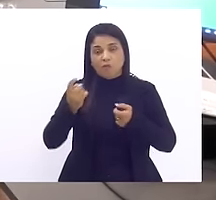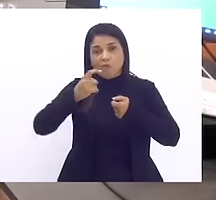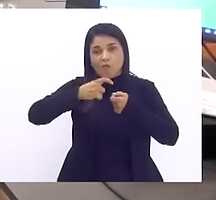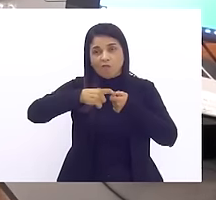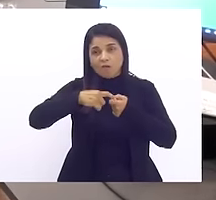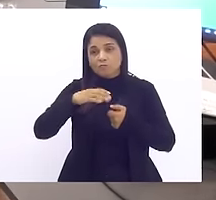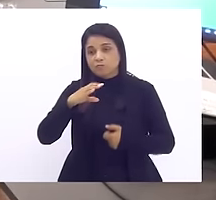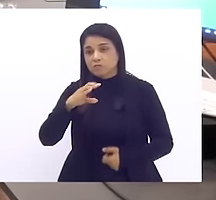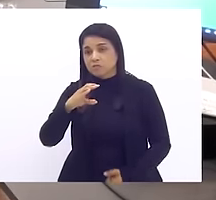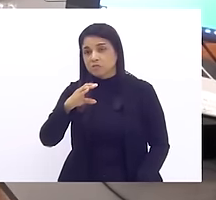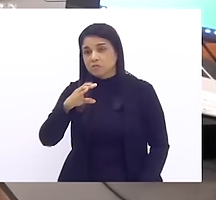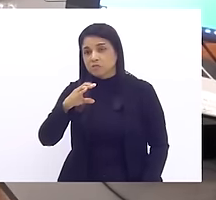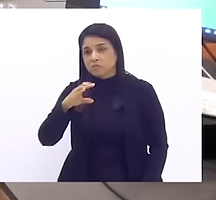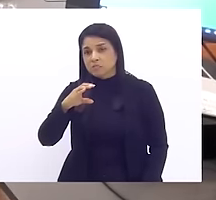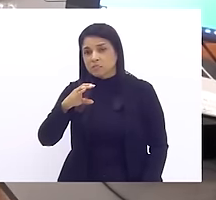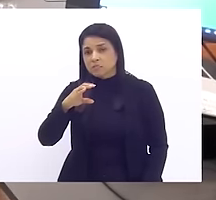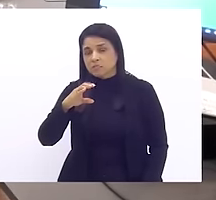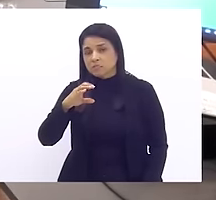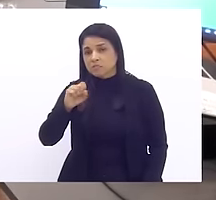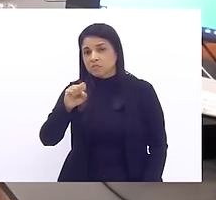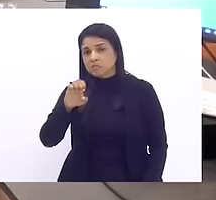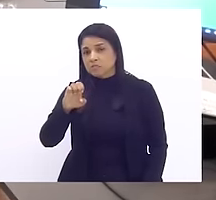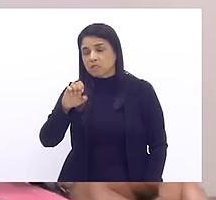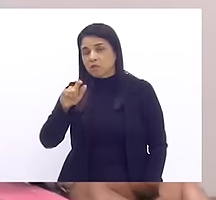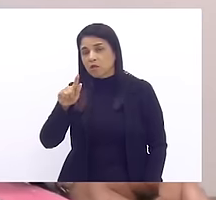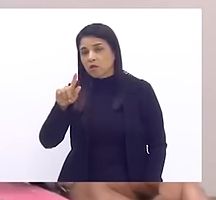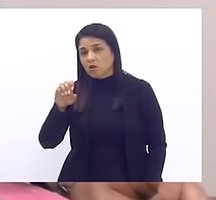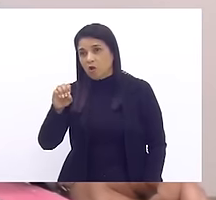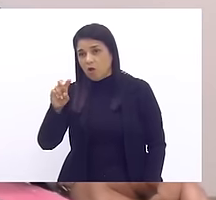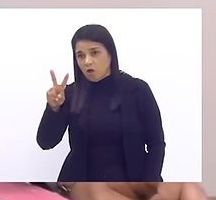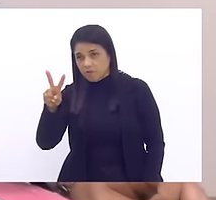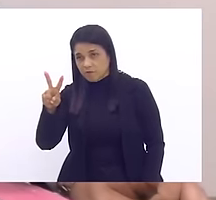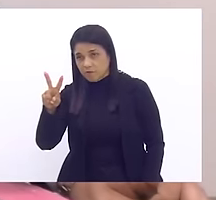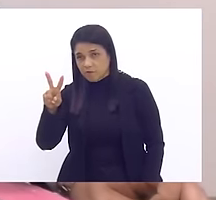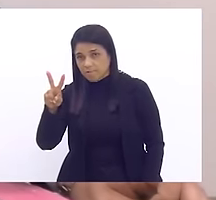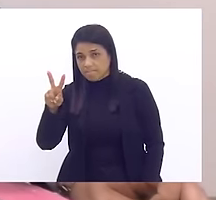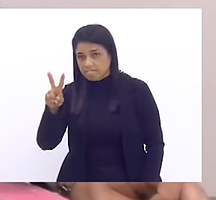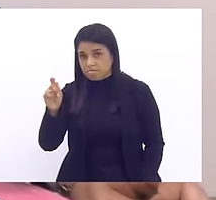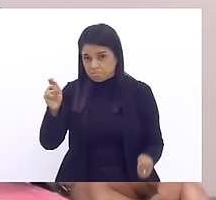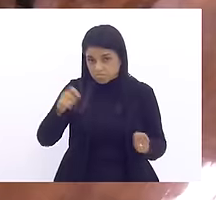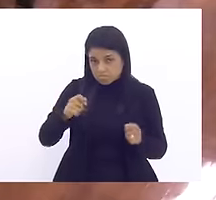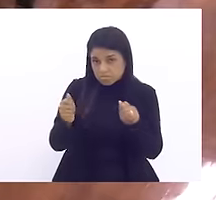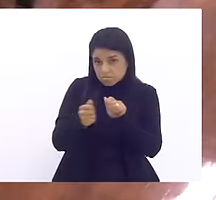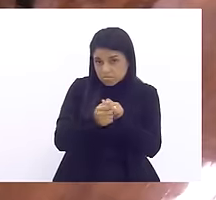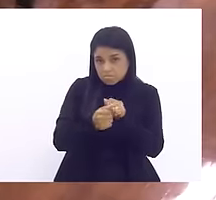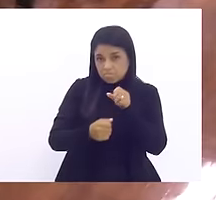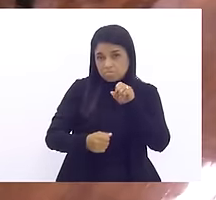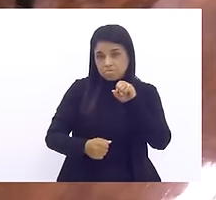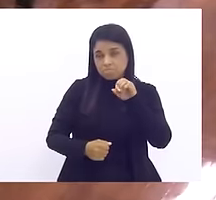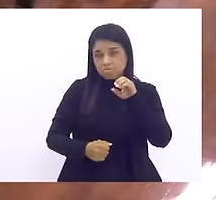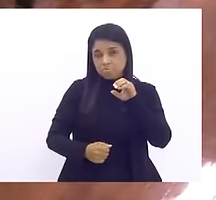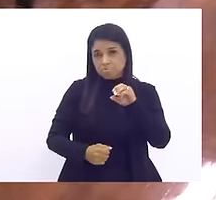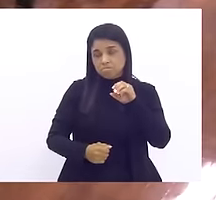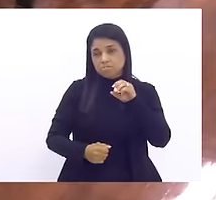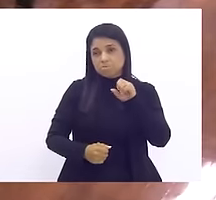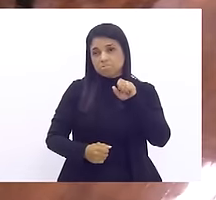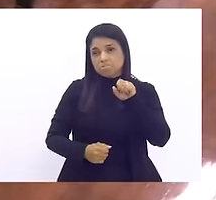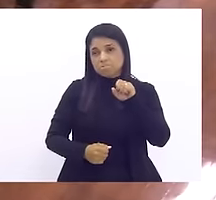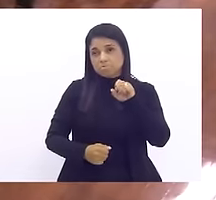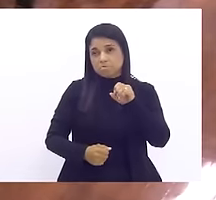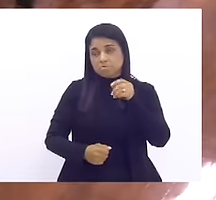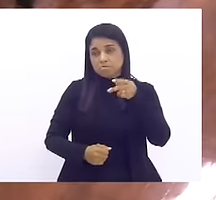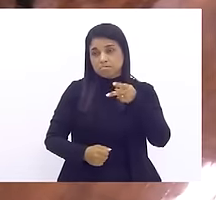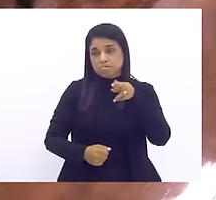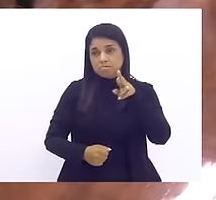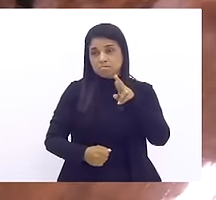por isso que eu tô perguntando pode ser essa igual a intermediando para operar junto ao bprv eu não consigo responder não consigo